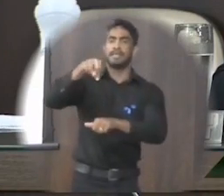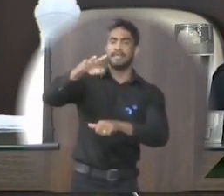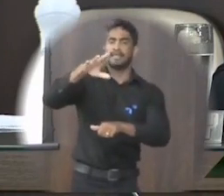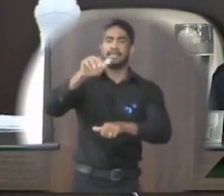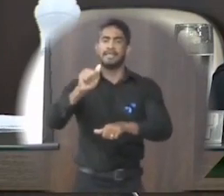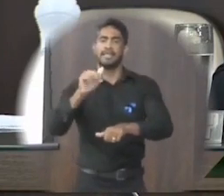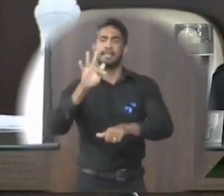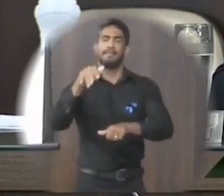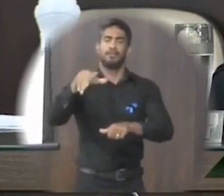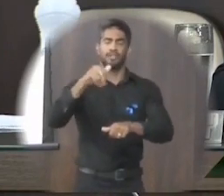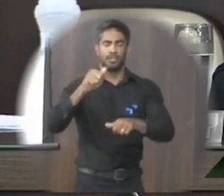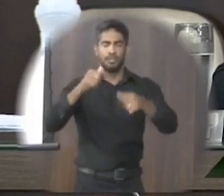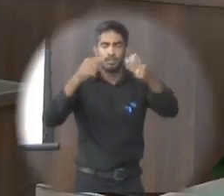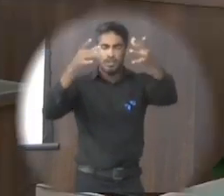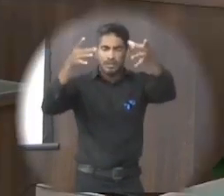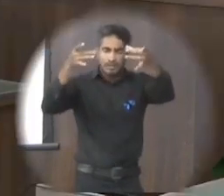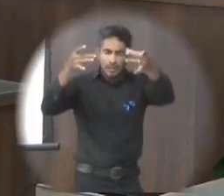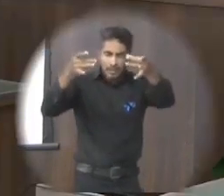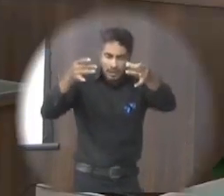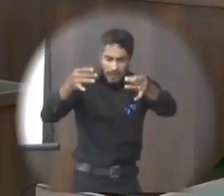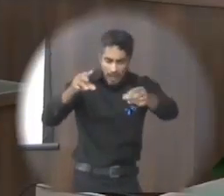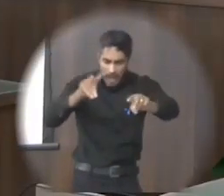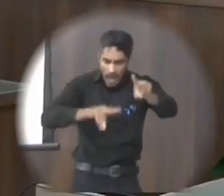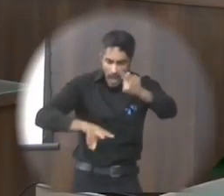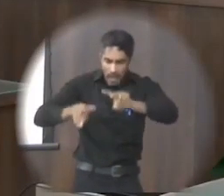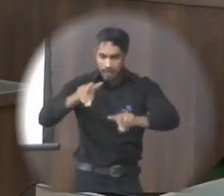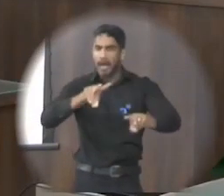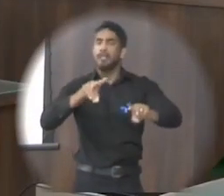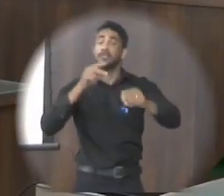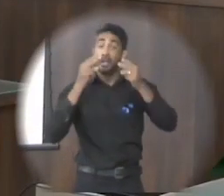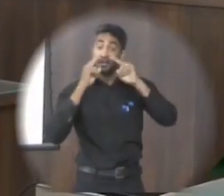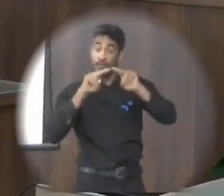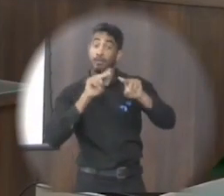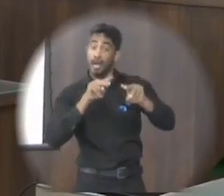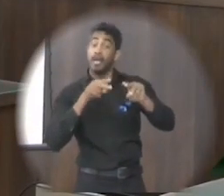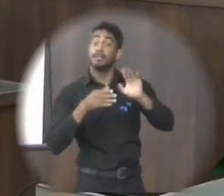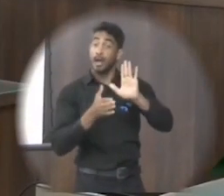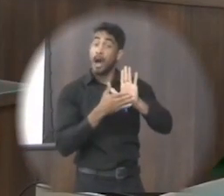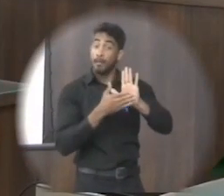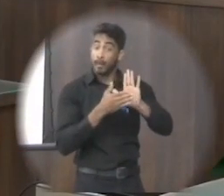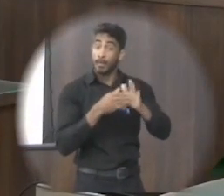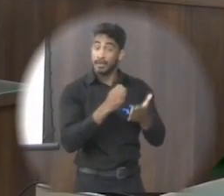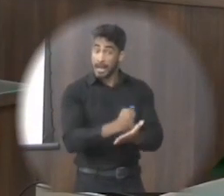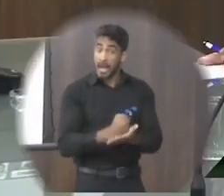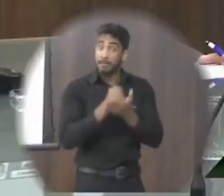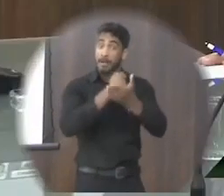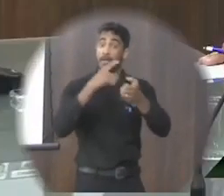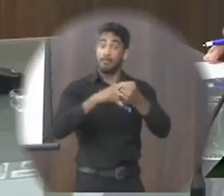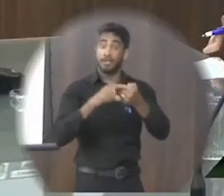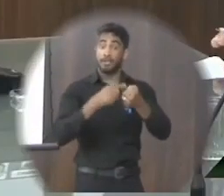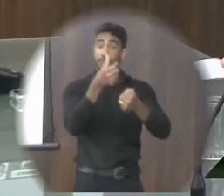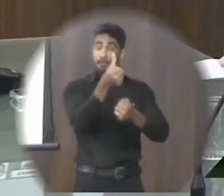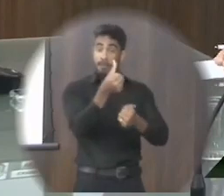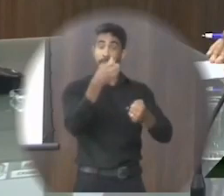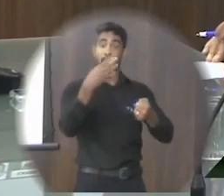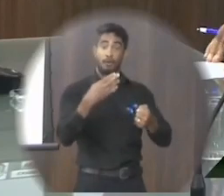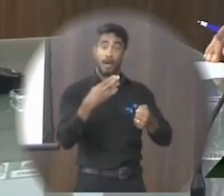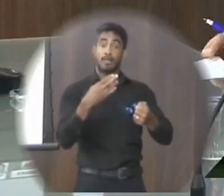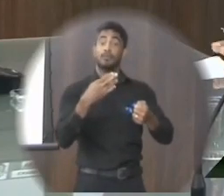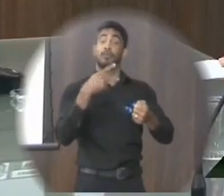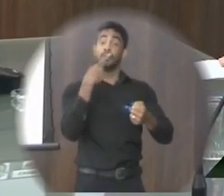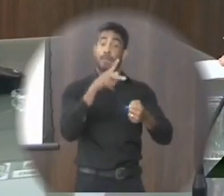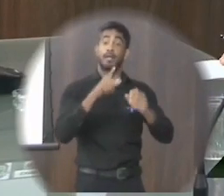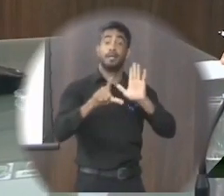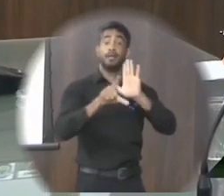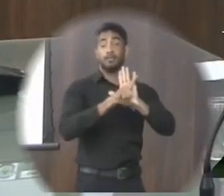Após minuciosa análise, no que concerne à iniciativa, a proposição ampara-se no artigo 64, caput da Lei